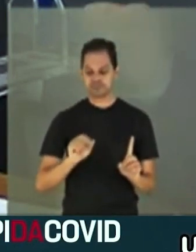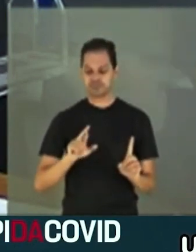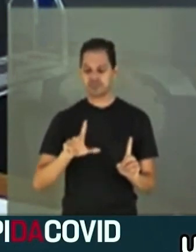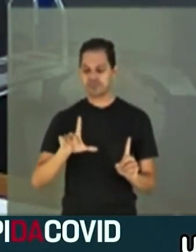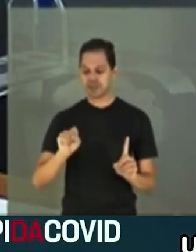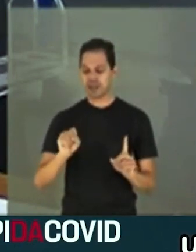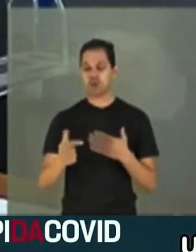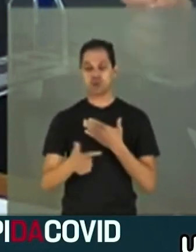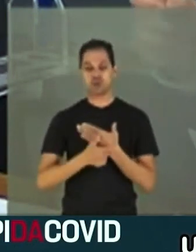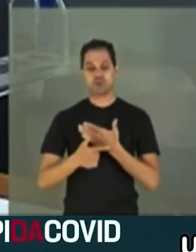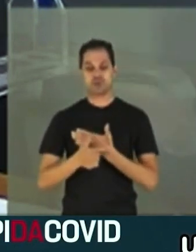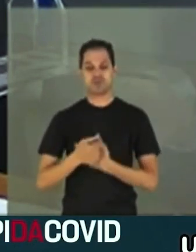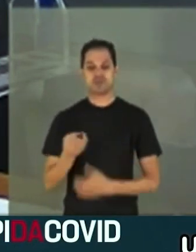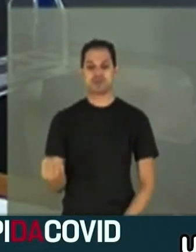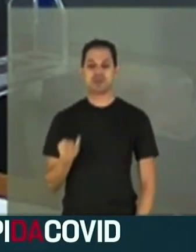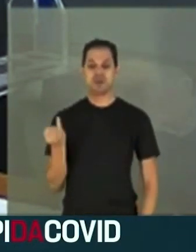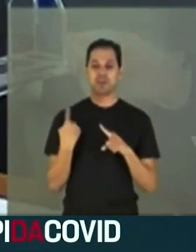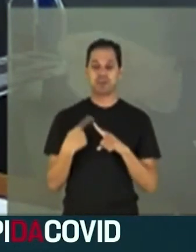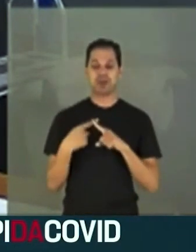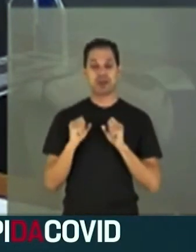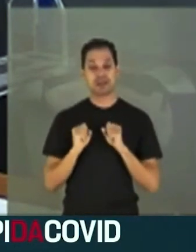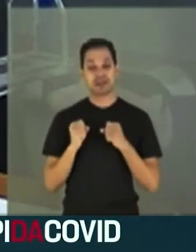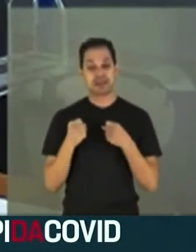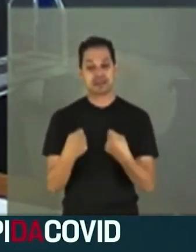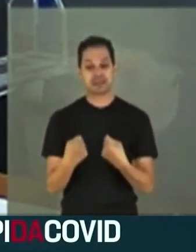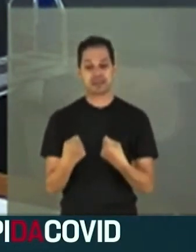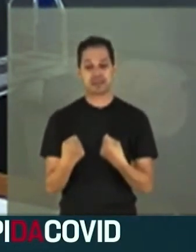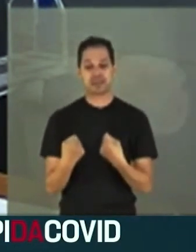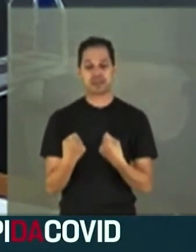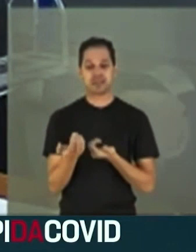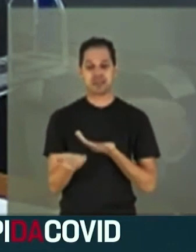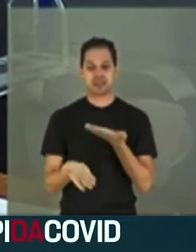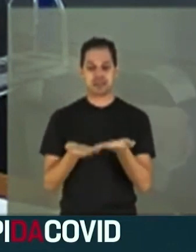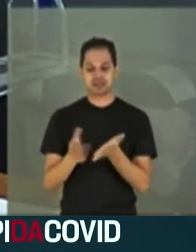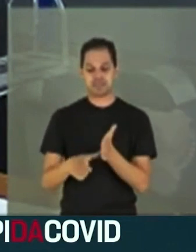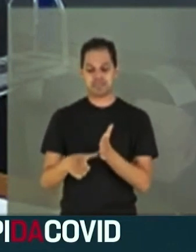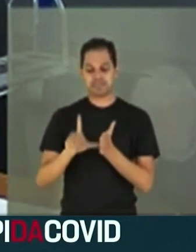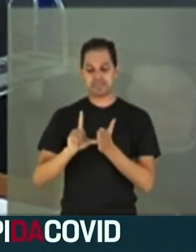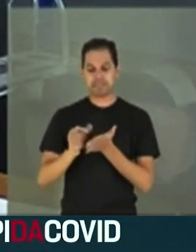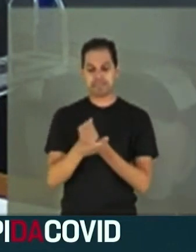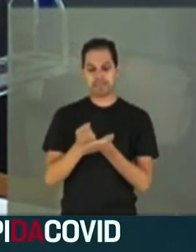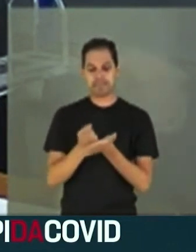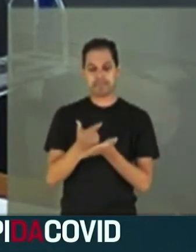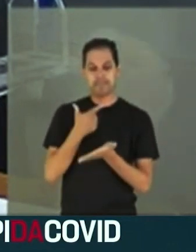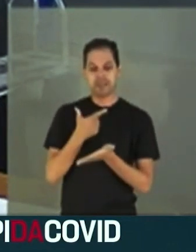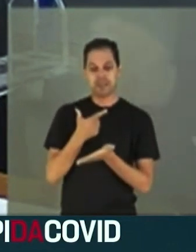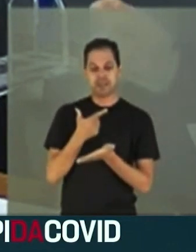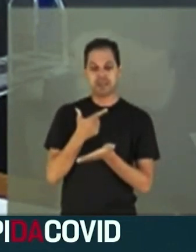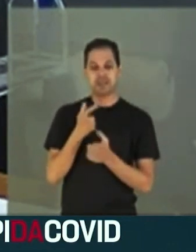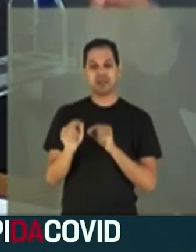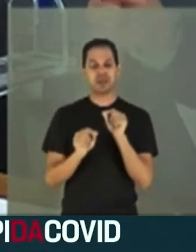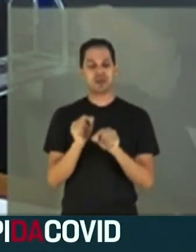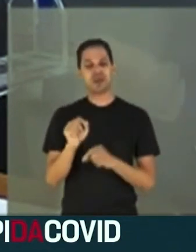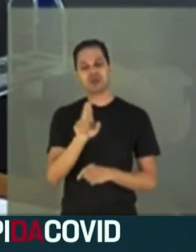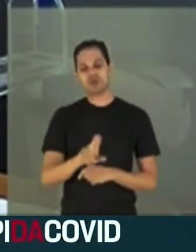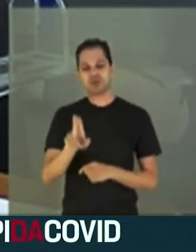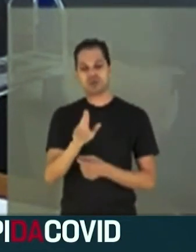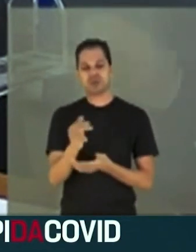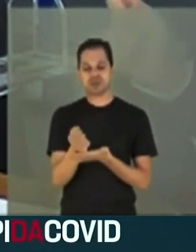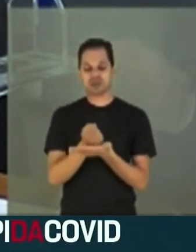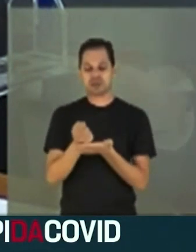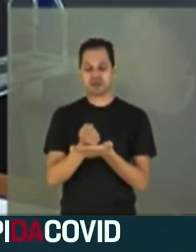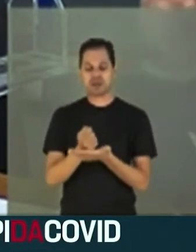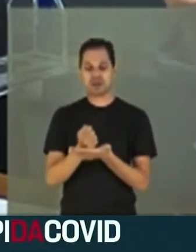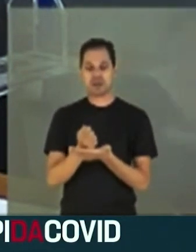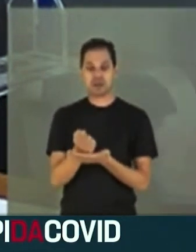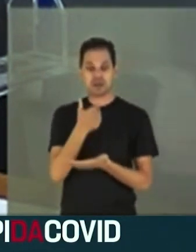função importante de defensor do chamado tratamento precoce, que nada mais é do que a utilização de